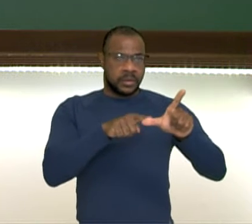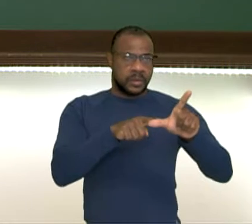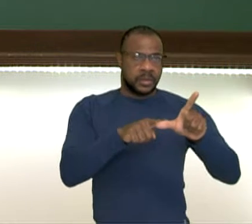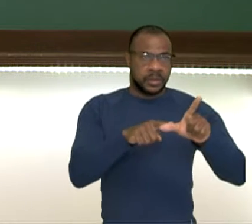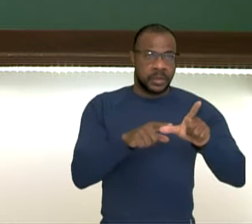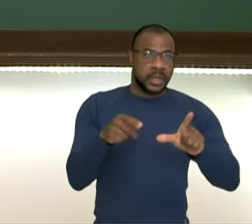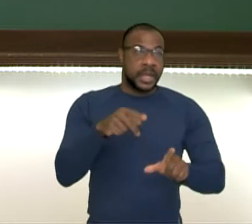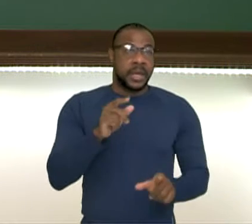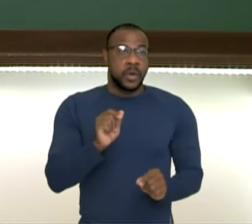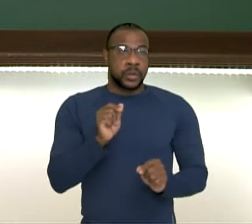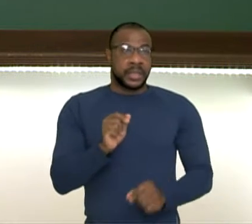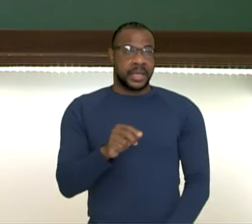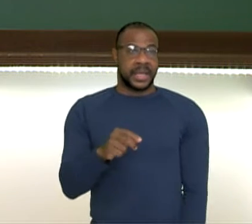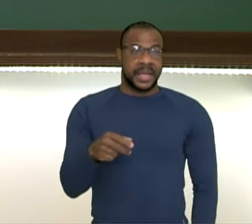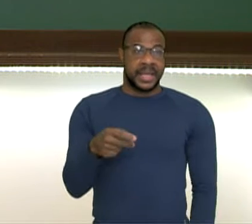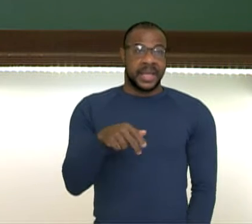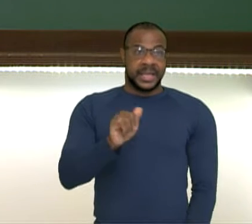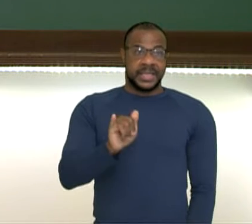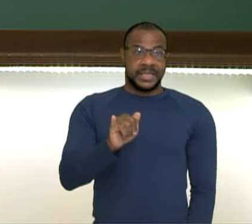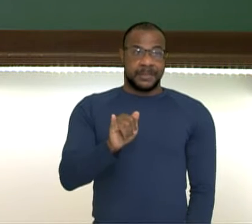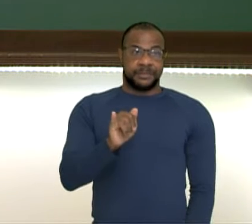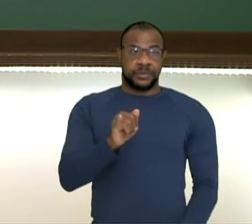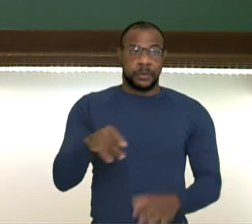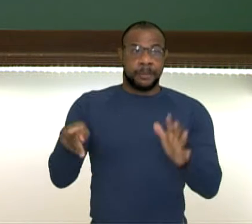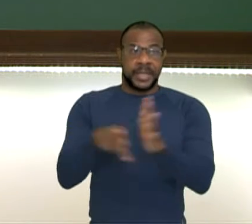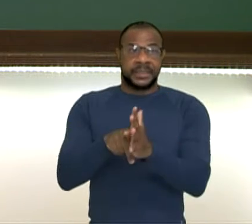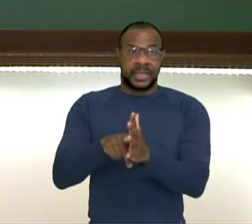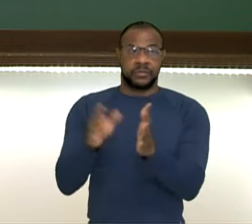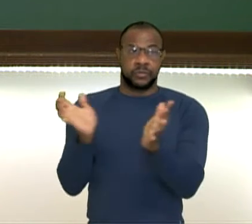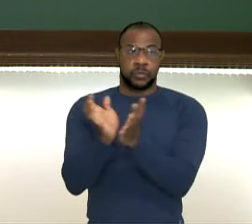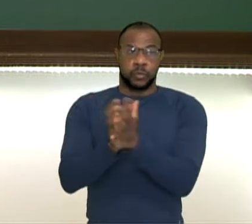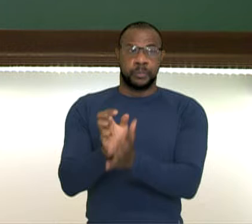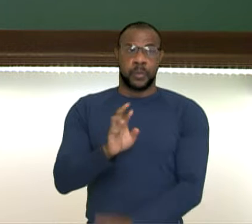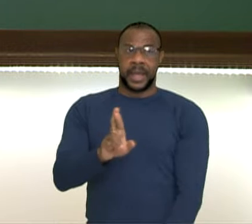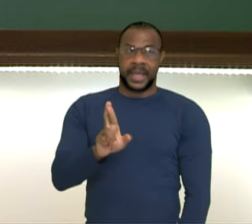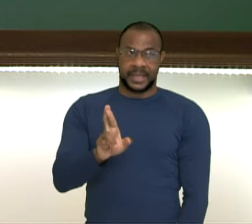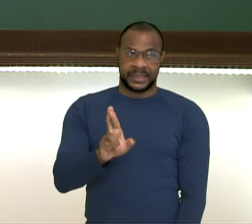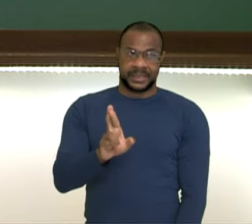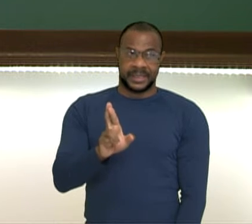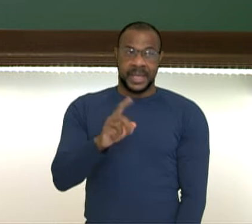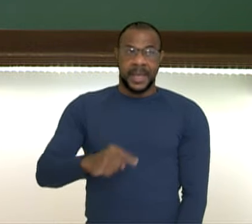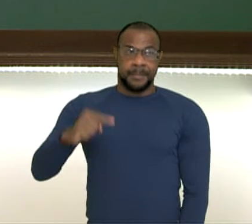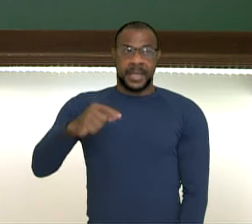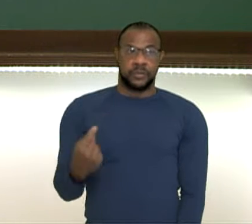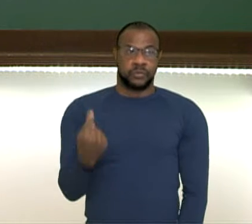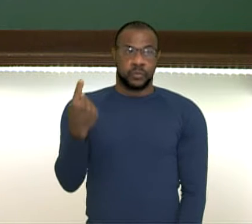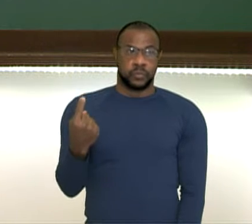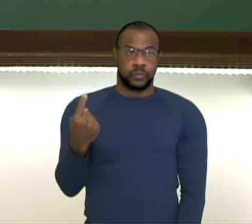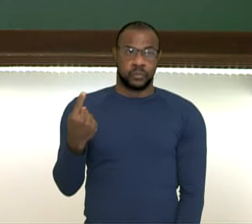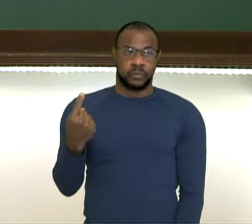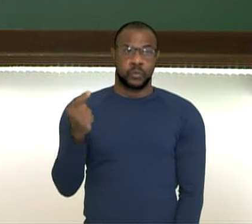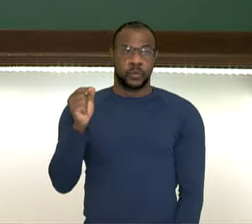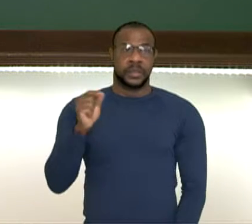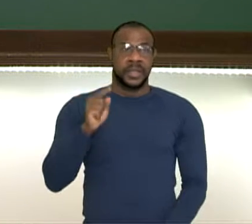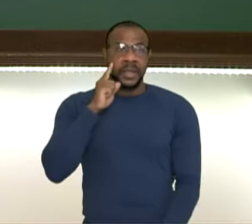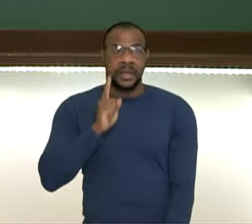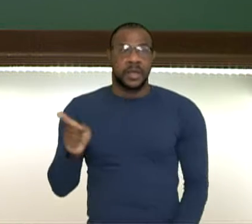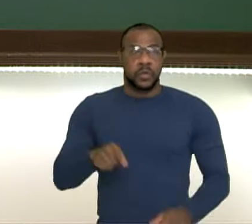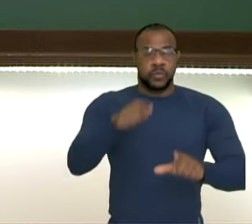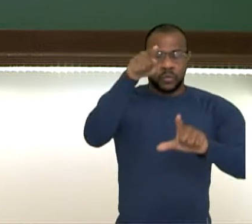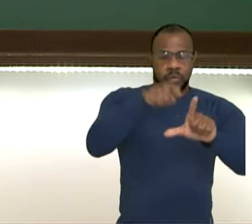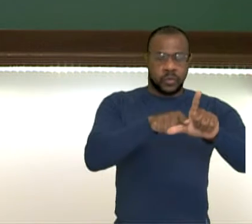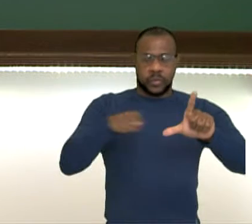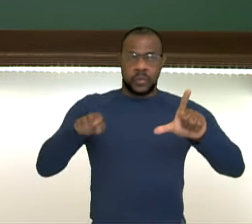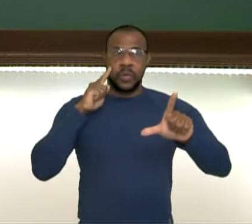reais, tal que esse meu intervalo da função seno, ele vai entre -1 e 1. Então, no gráfico,